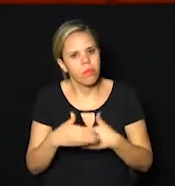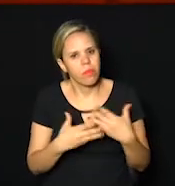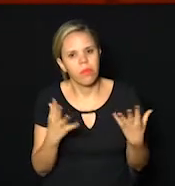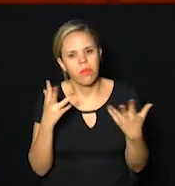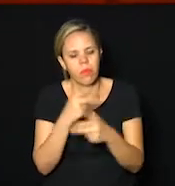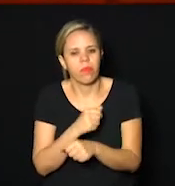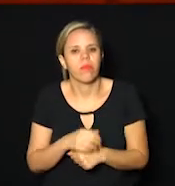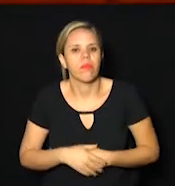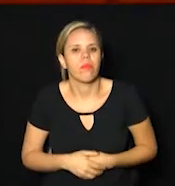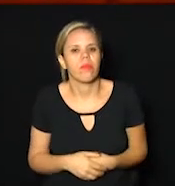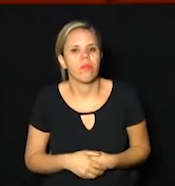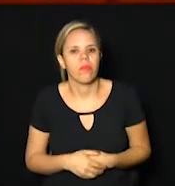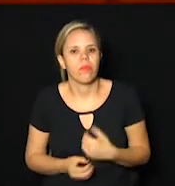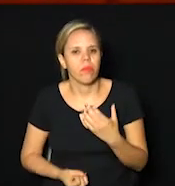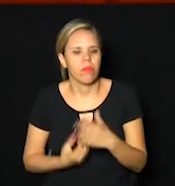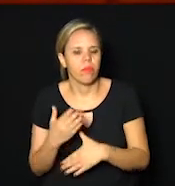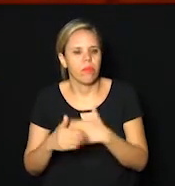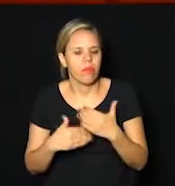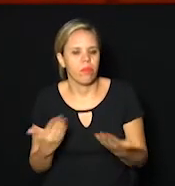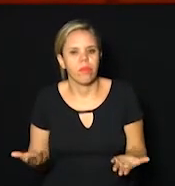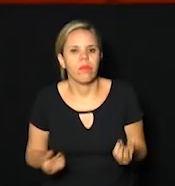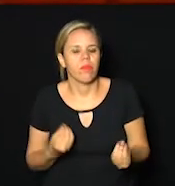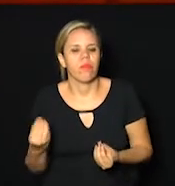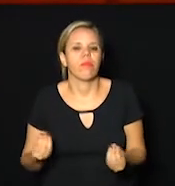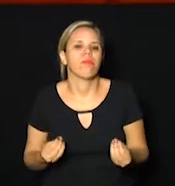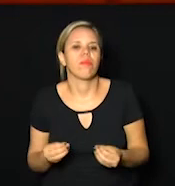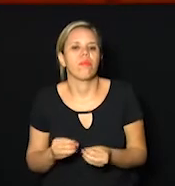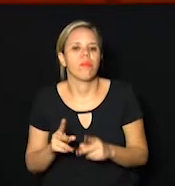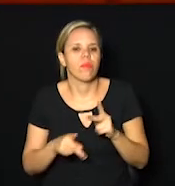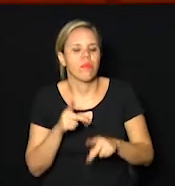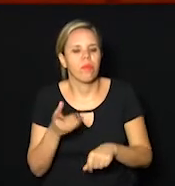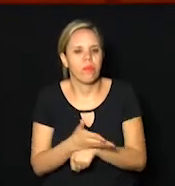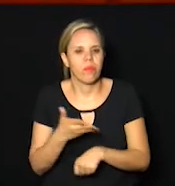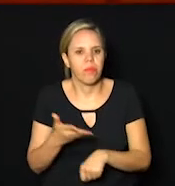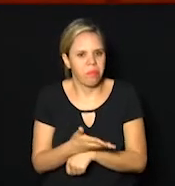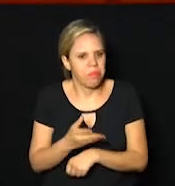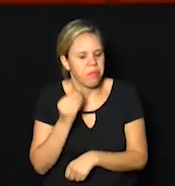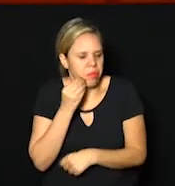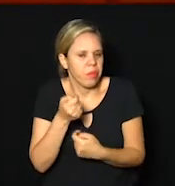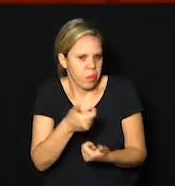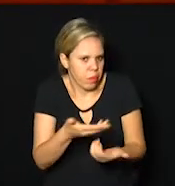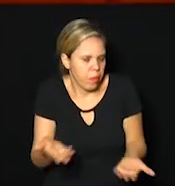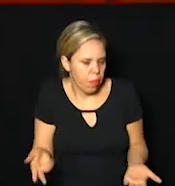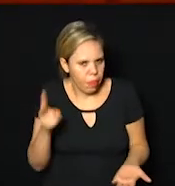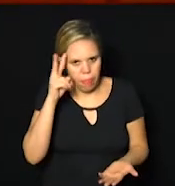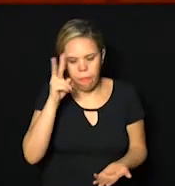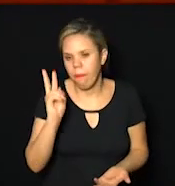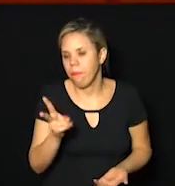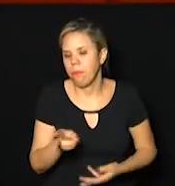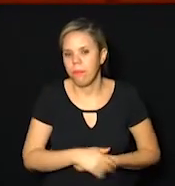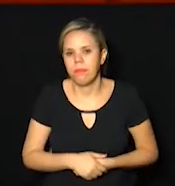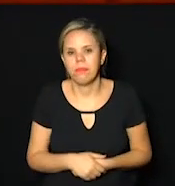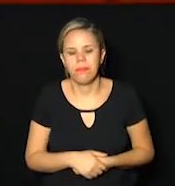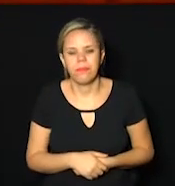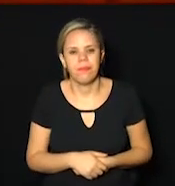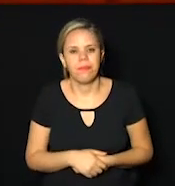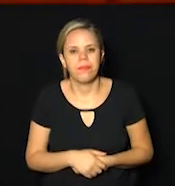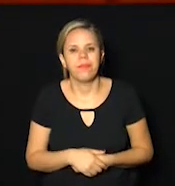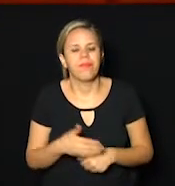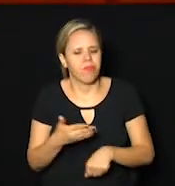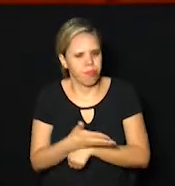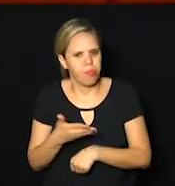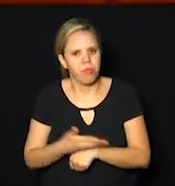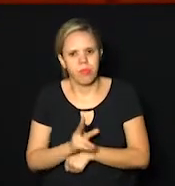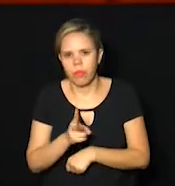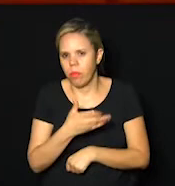que construir isso. Como? Deixando as pessoas participarem. Lembrem-se sempre que o processo de participação é sempre o